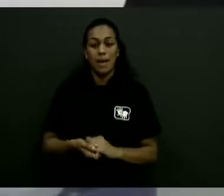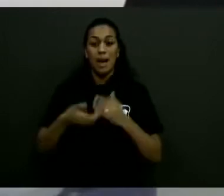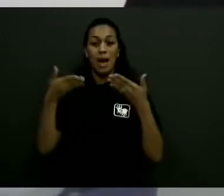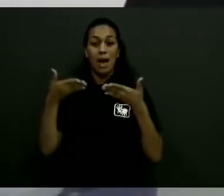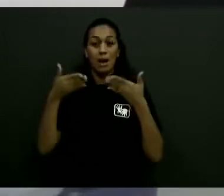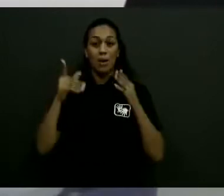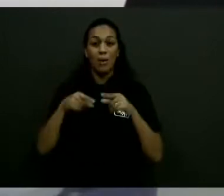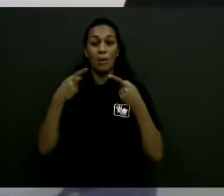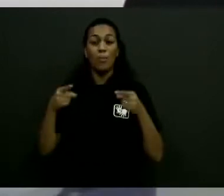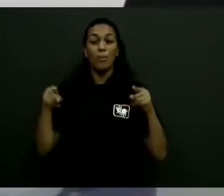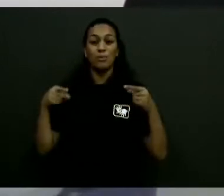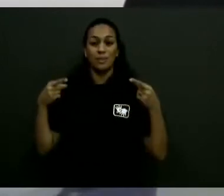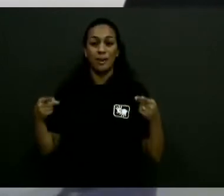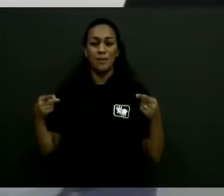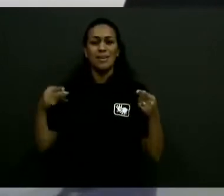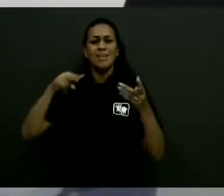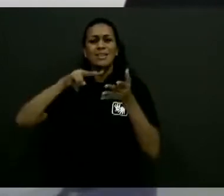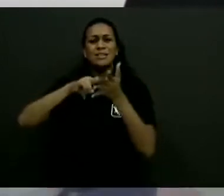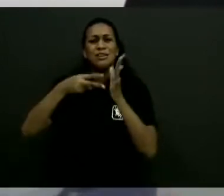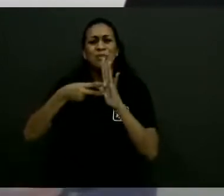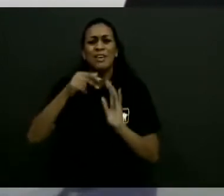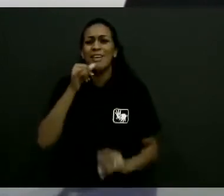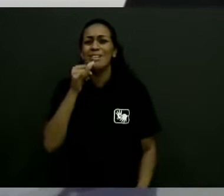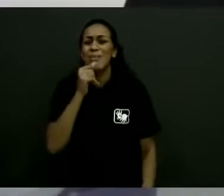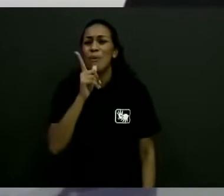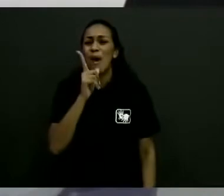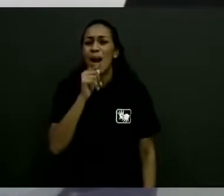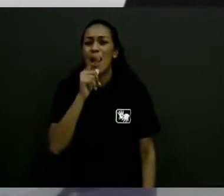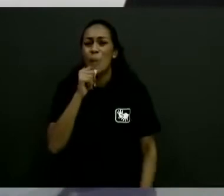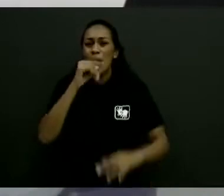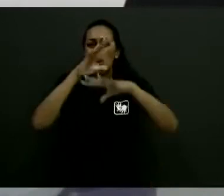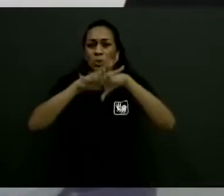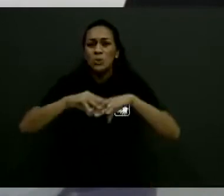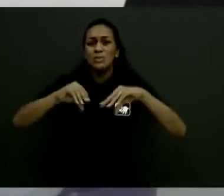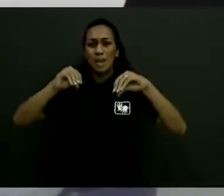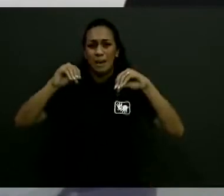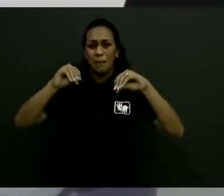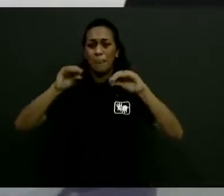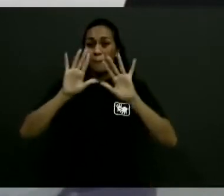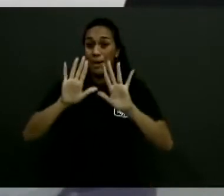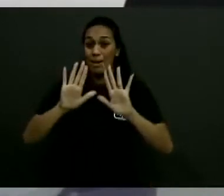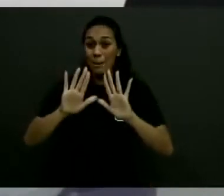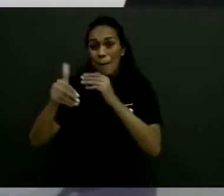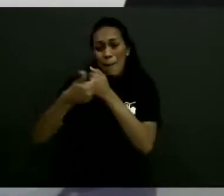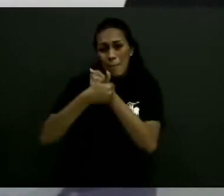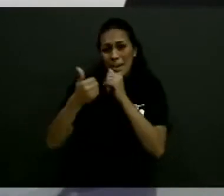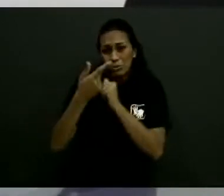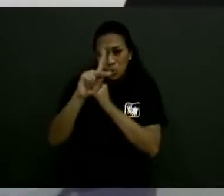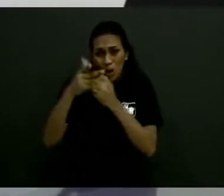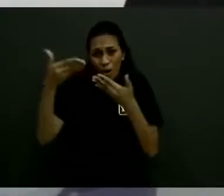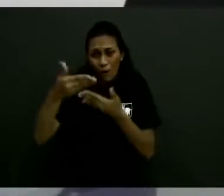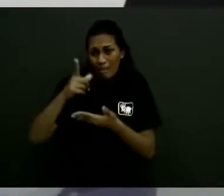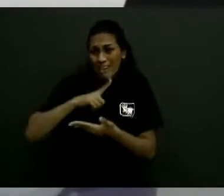música que diz Águas que Saram. Eu não sei se você tem aí perto de você um copo d'água, uma garrafa, não sei,